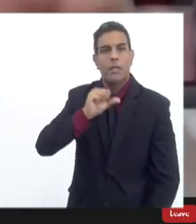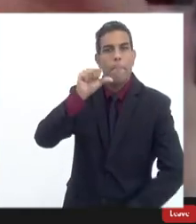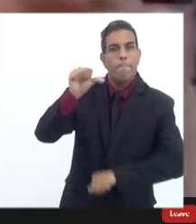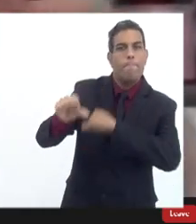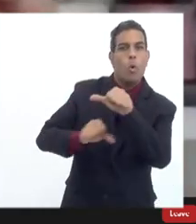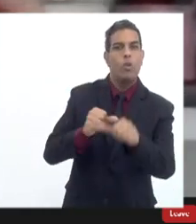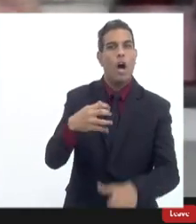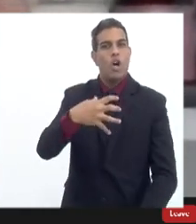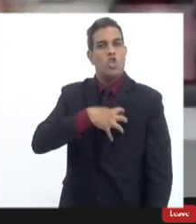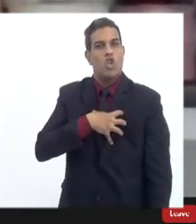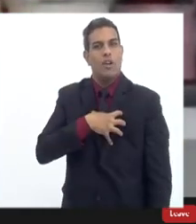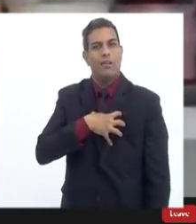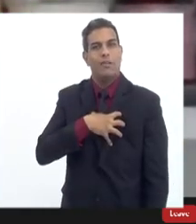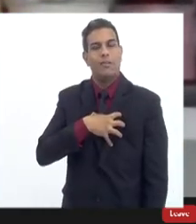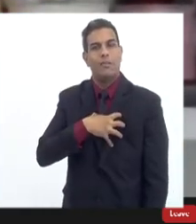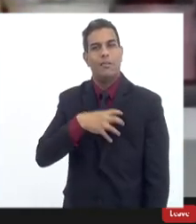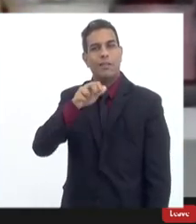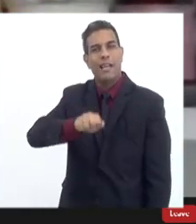isto em